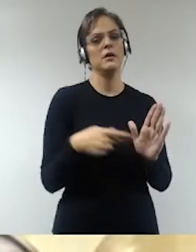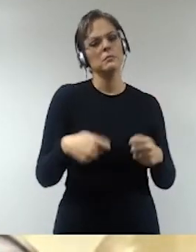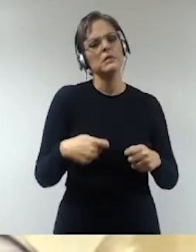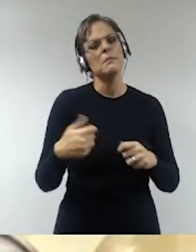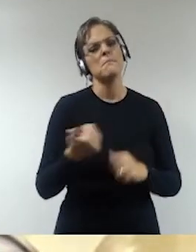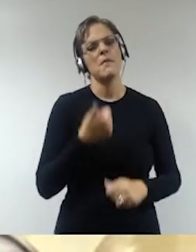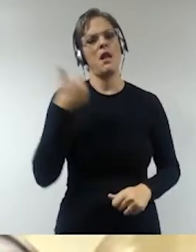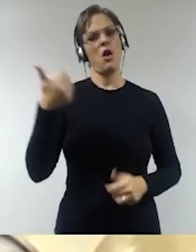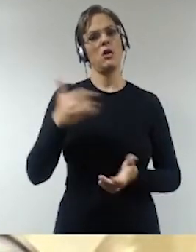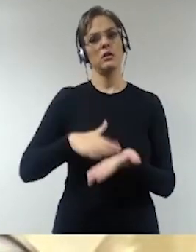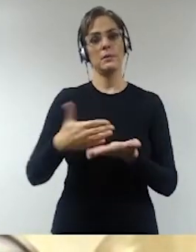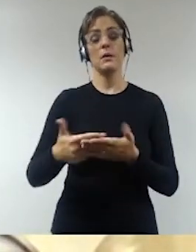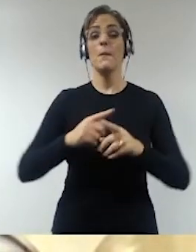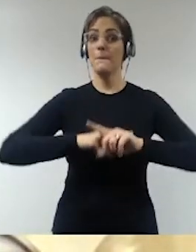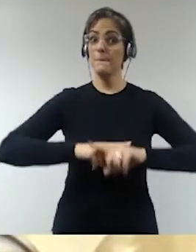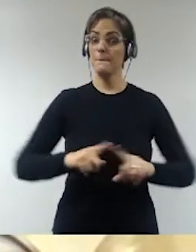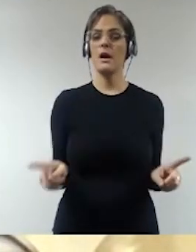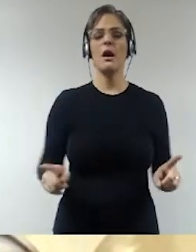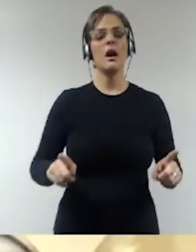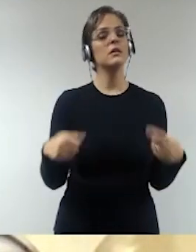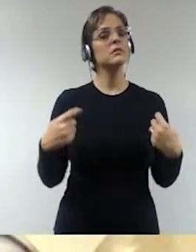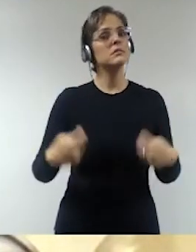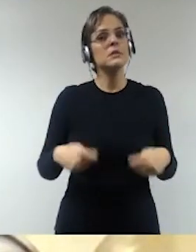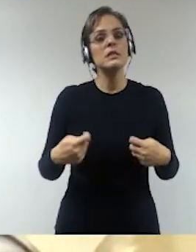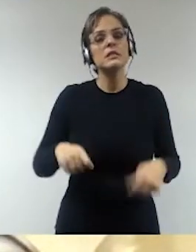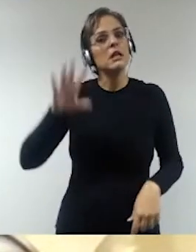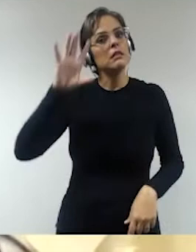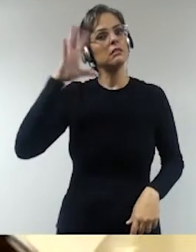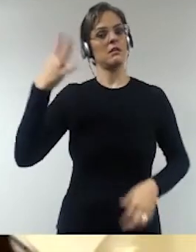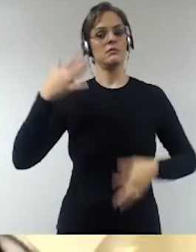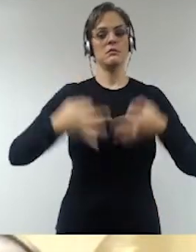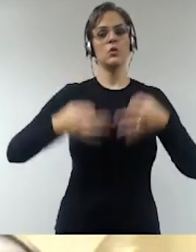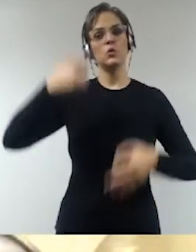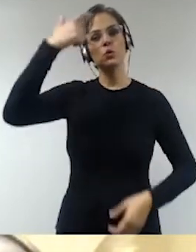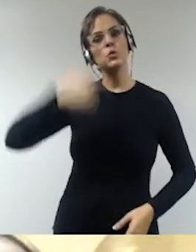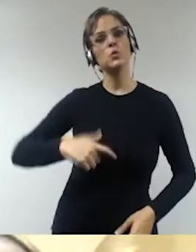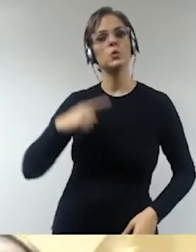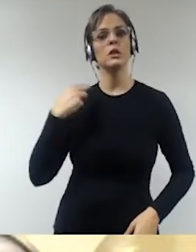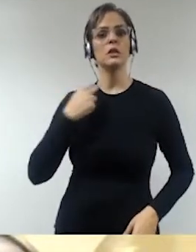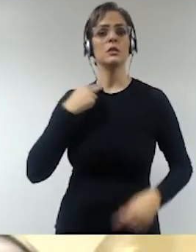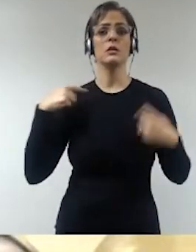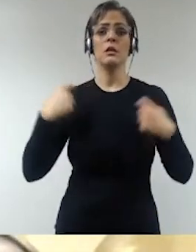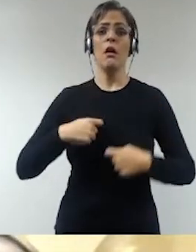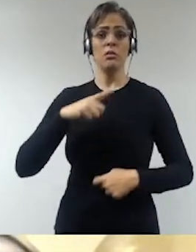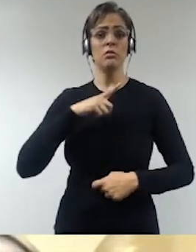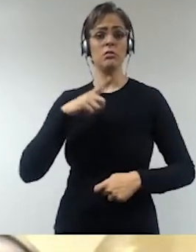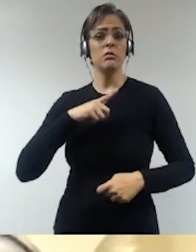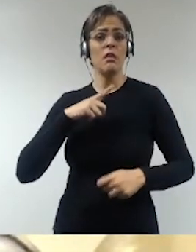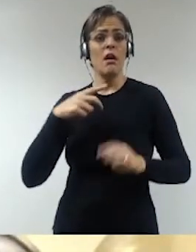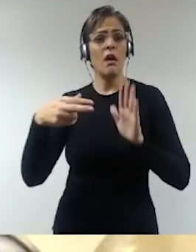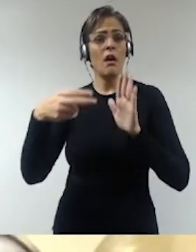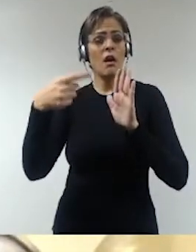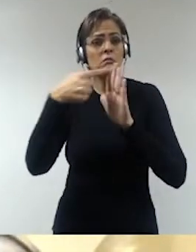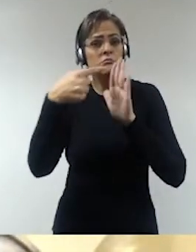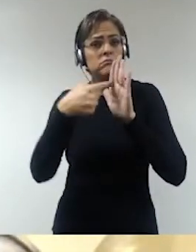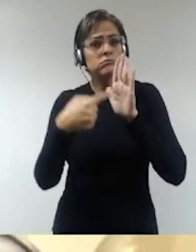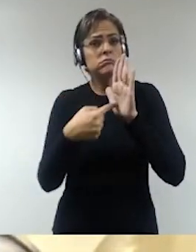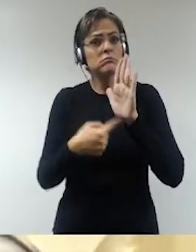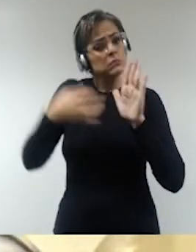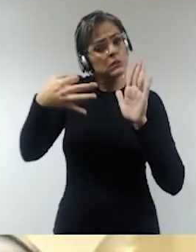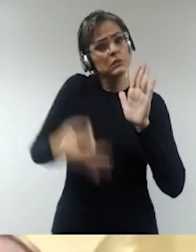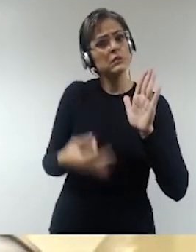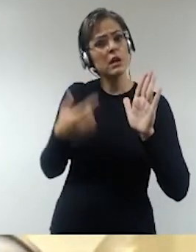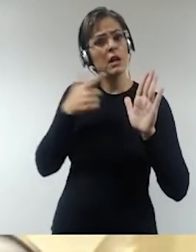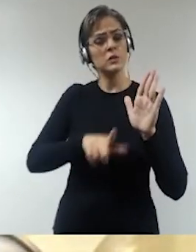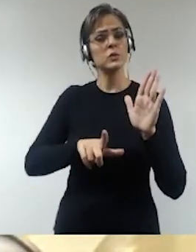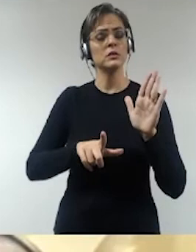maior, mas é necessário que a decisão judicial estabeleça parâmetros para que ela possa ser cumprida. Quando ela é baseada